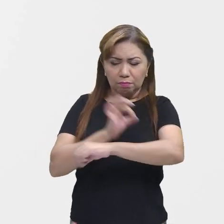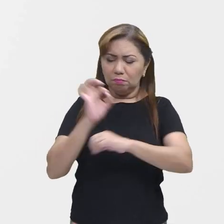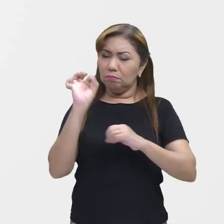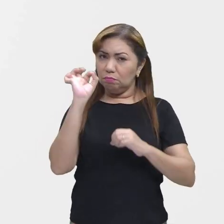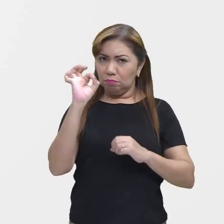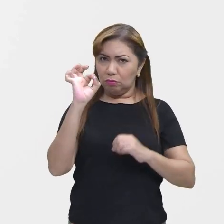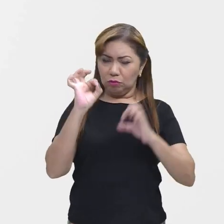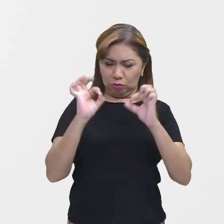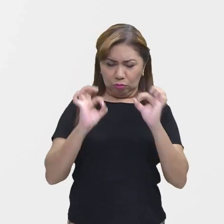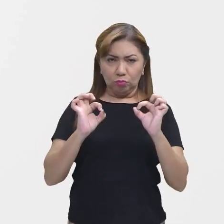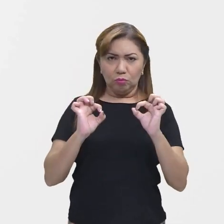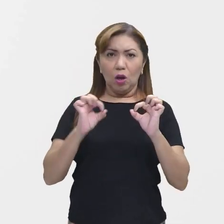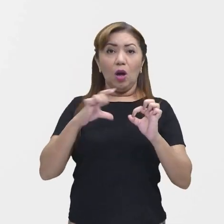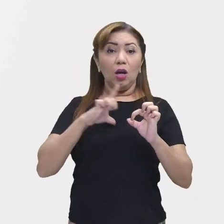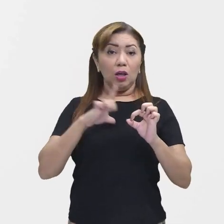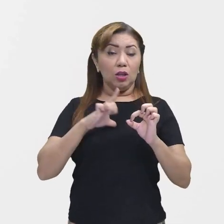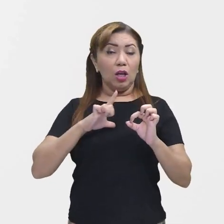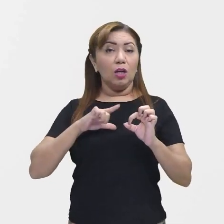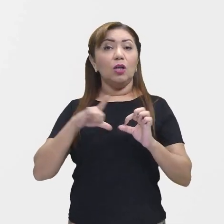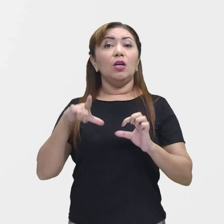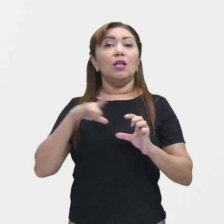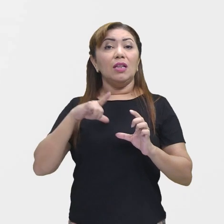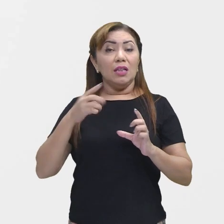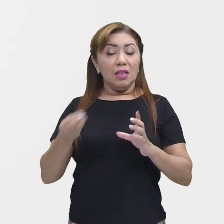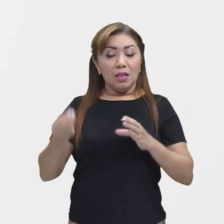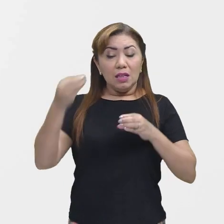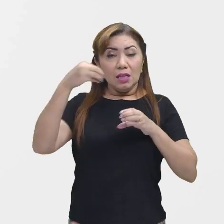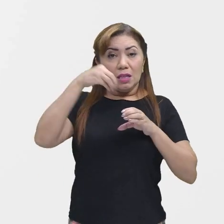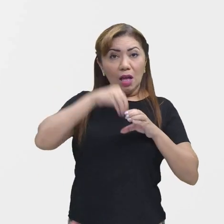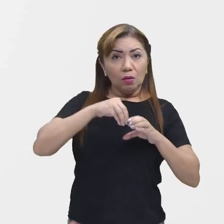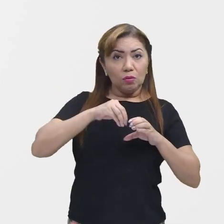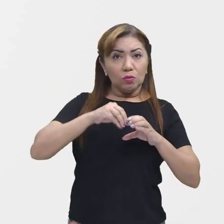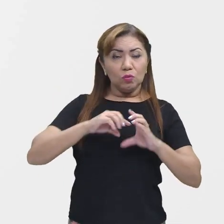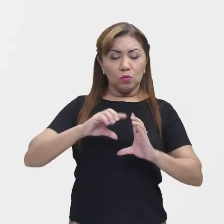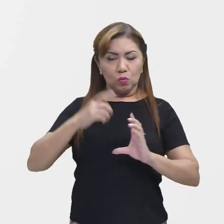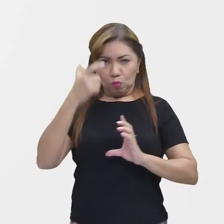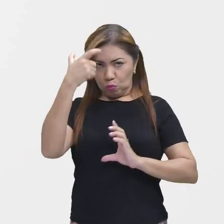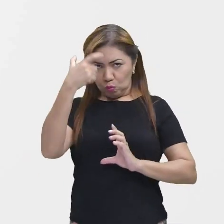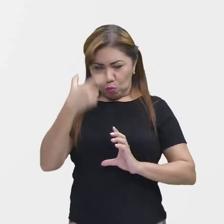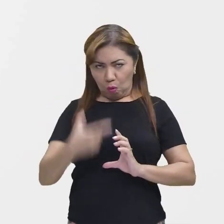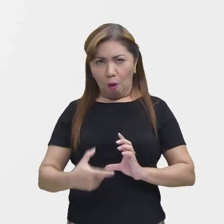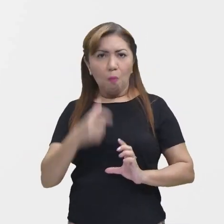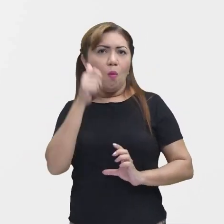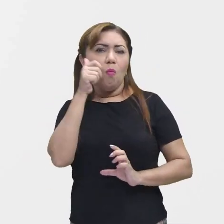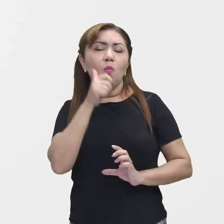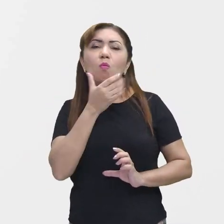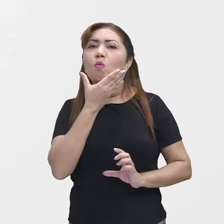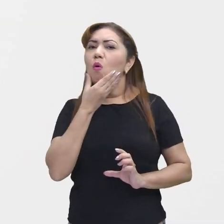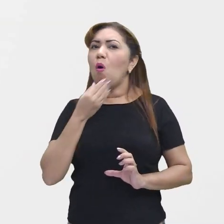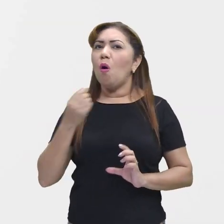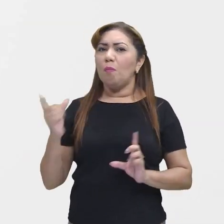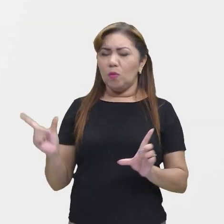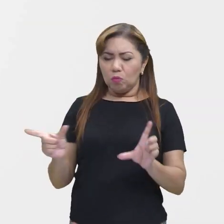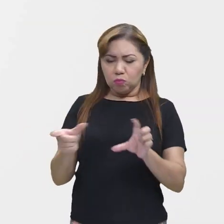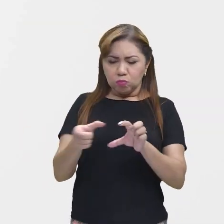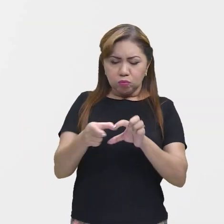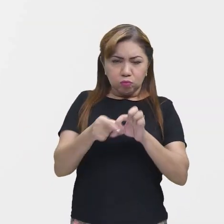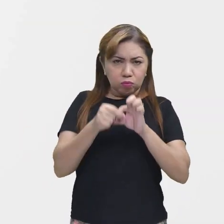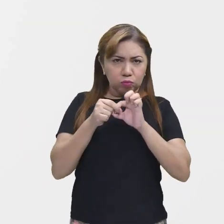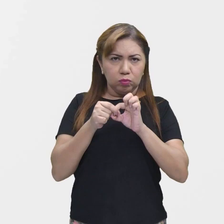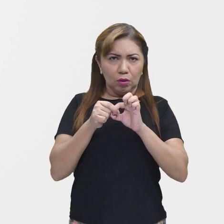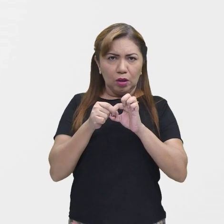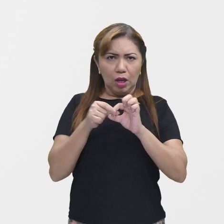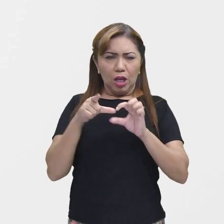os óvulos e os espermatozoides, como vocês podem ver nessa imagem. Eles se fundem e formam